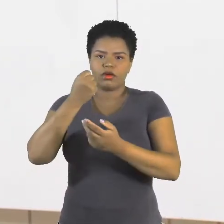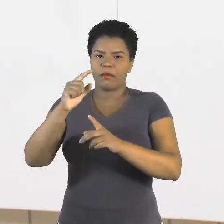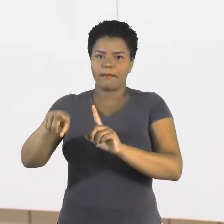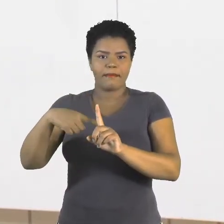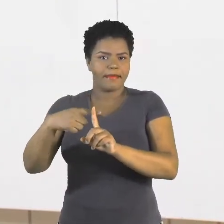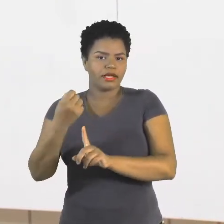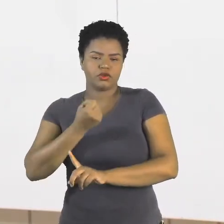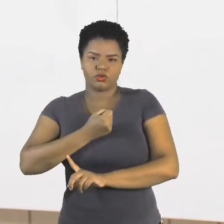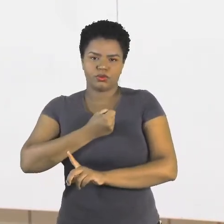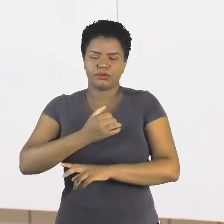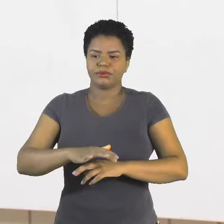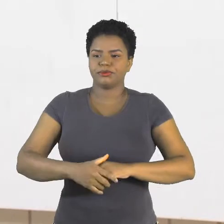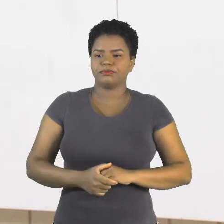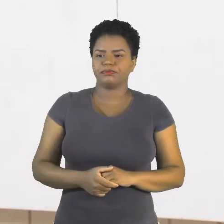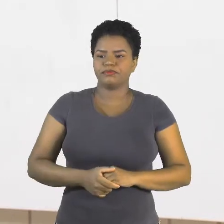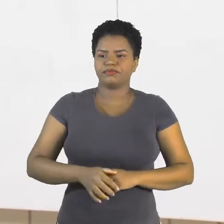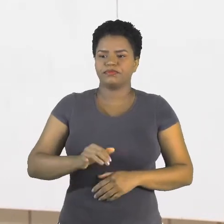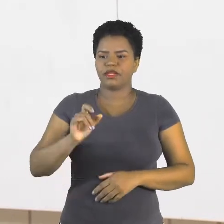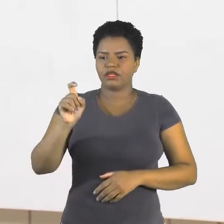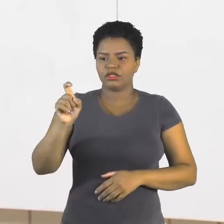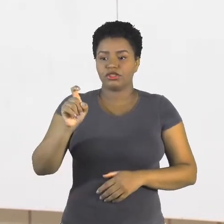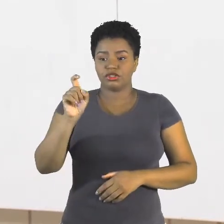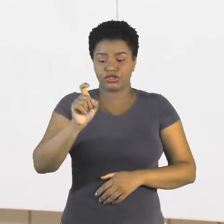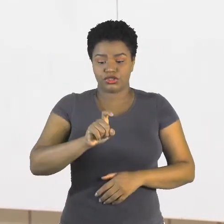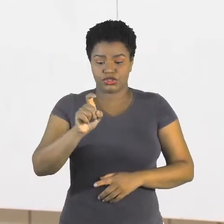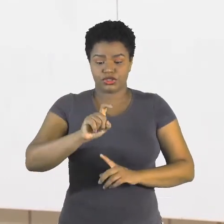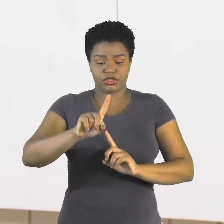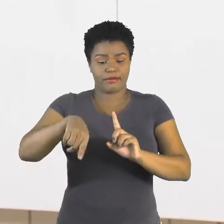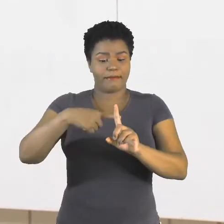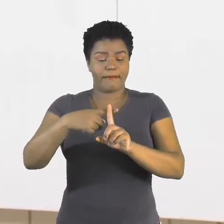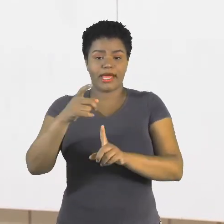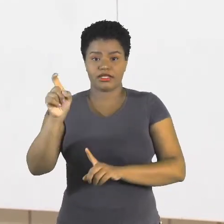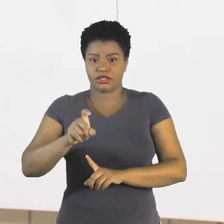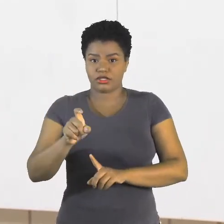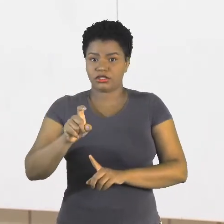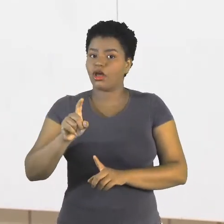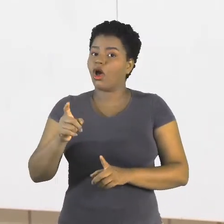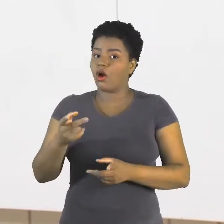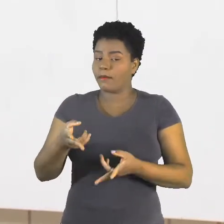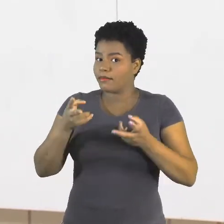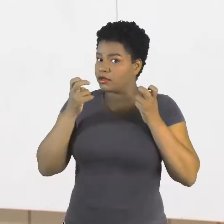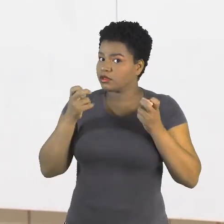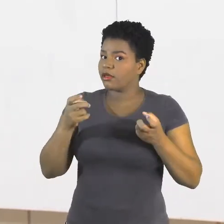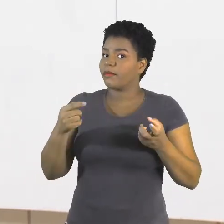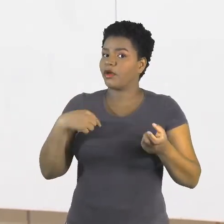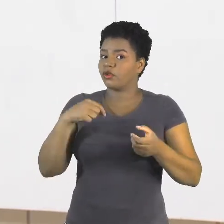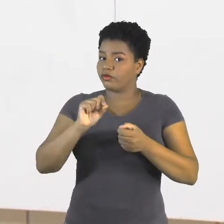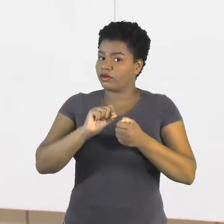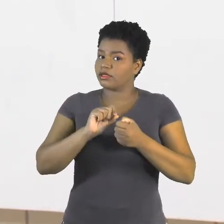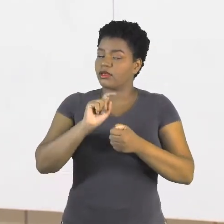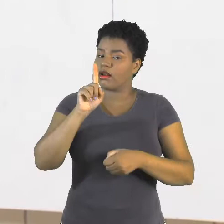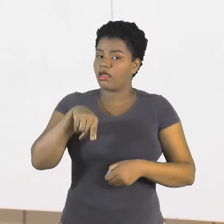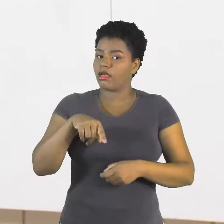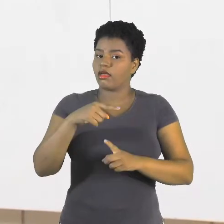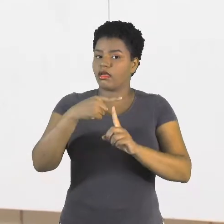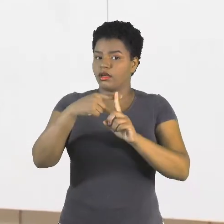mais x, observa que a operação que eu estou fazendo é a adição. Se eu tenho x mais x, então eu tenho